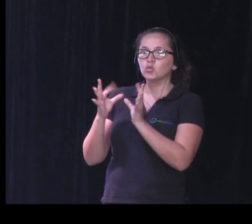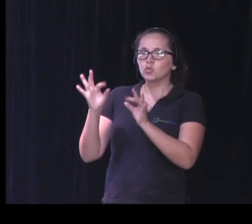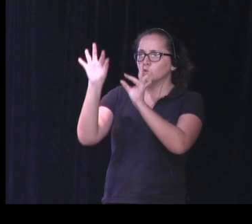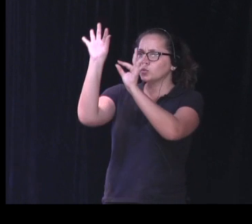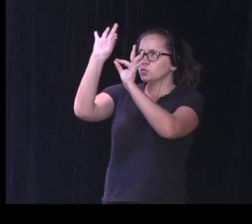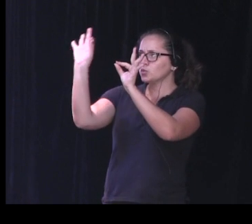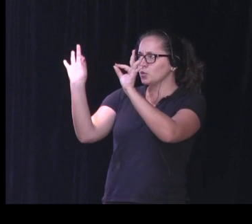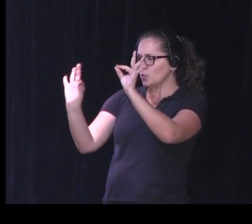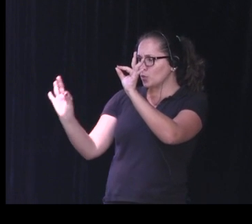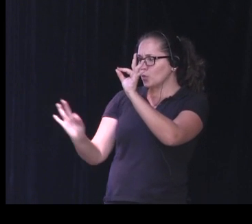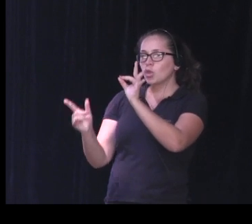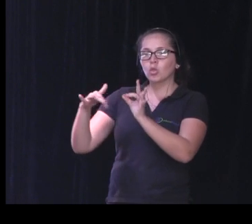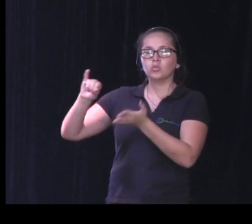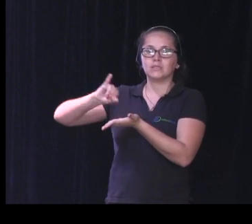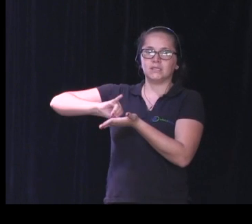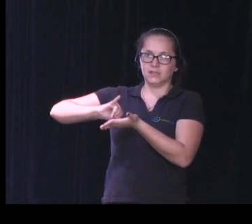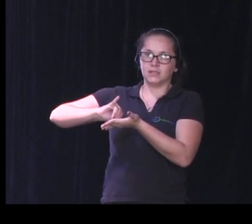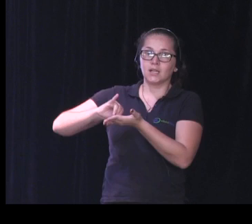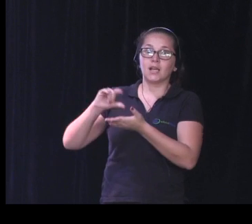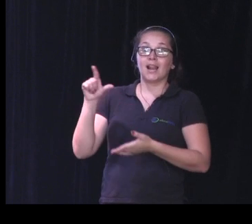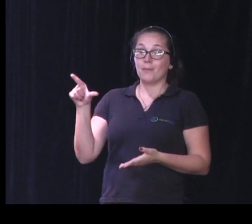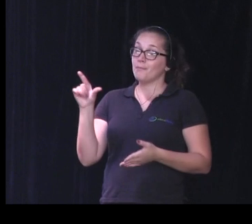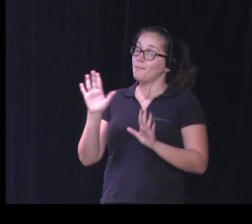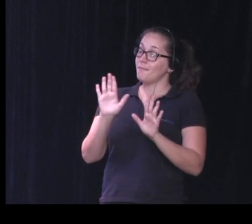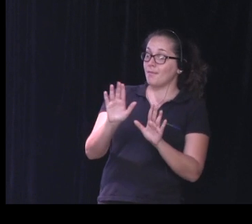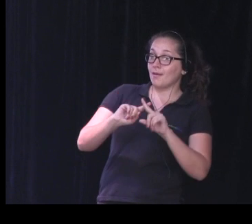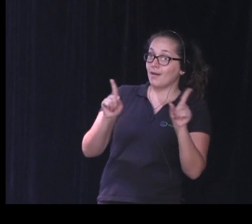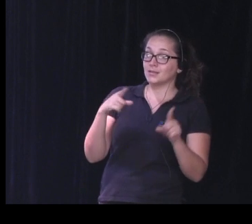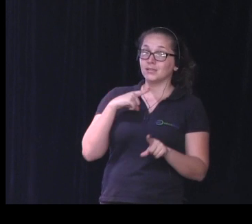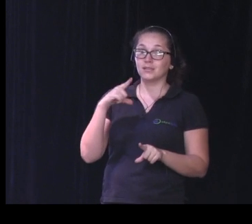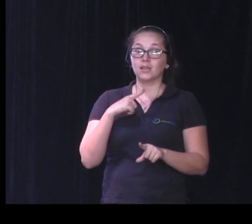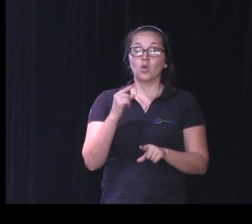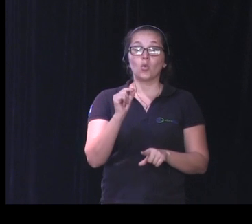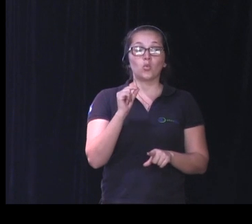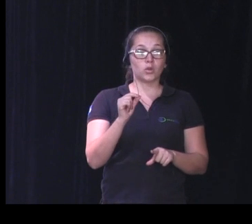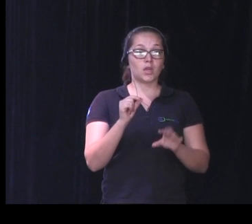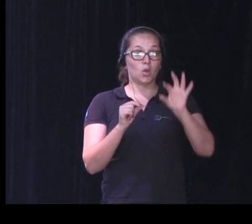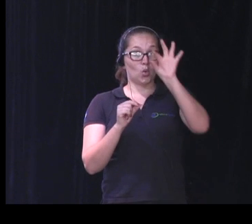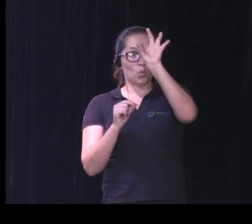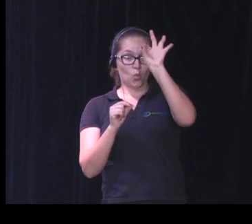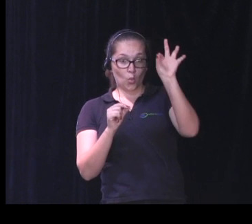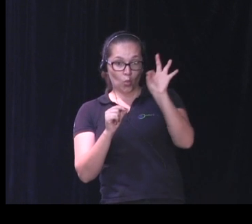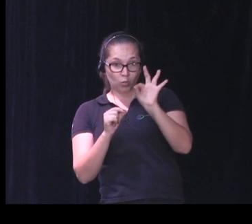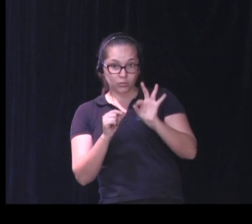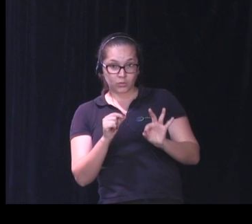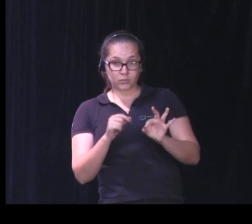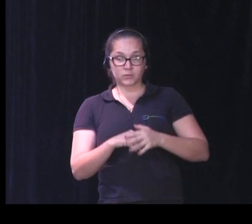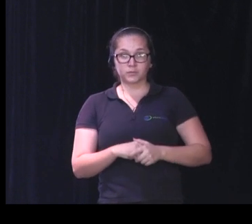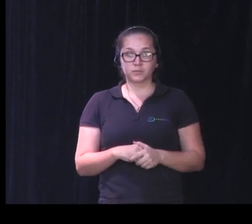está desenhado todo o contorno das ilhas. Aqui, entretanto, você tem